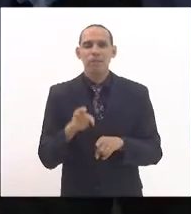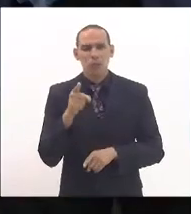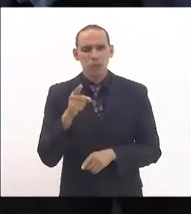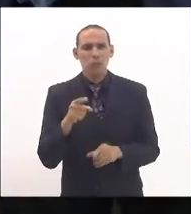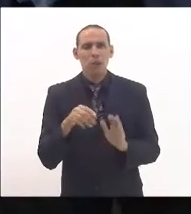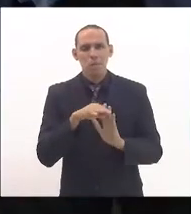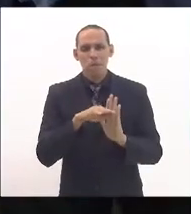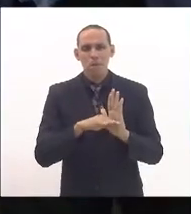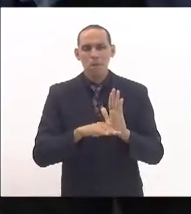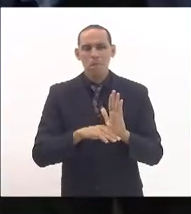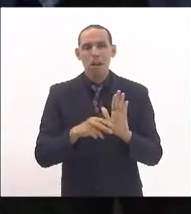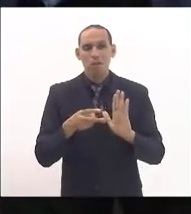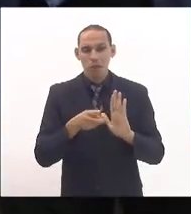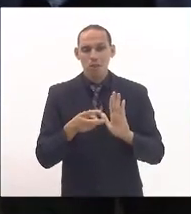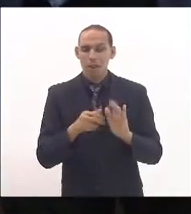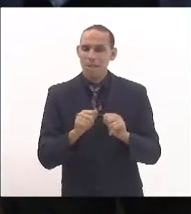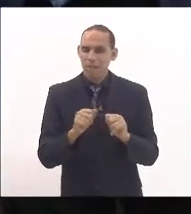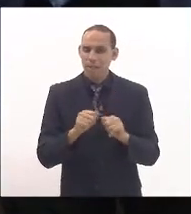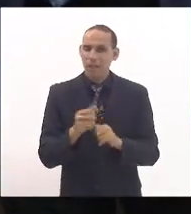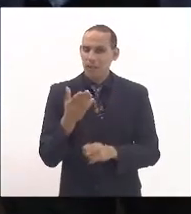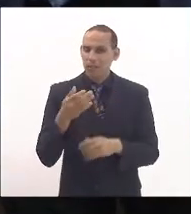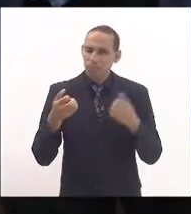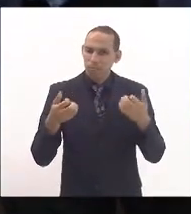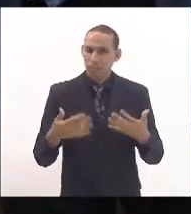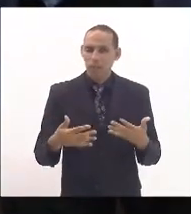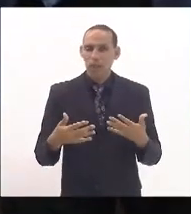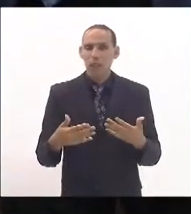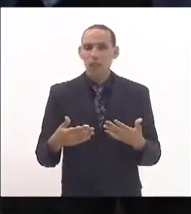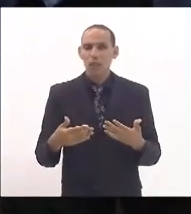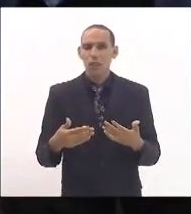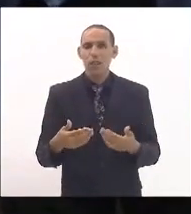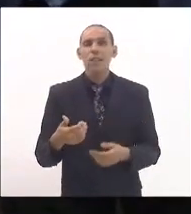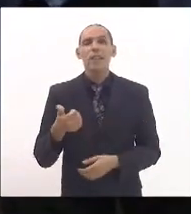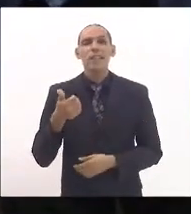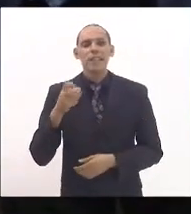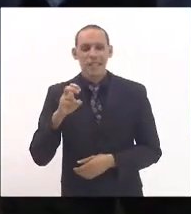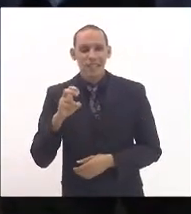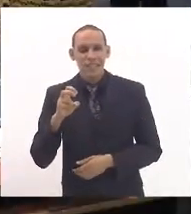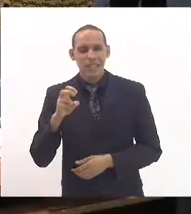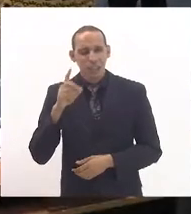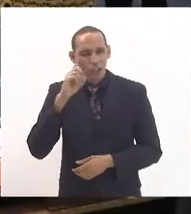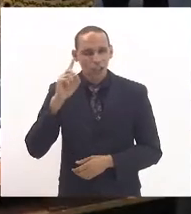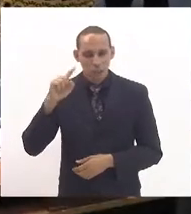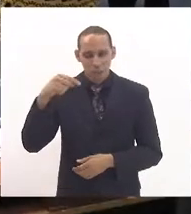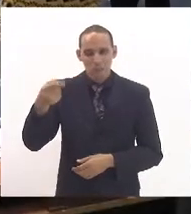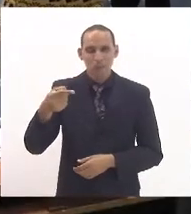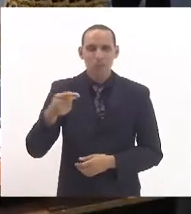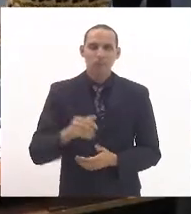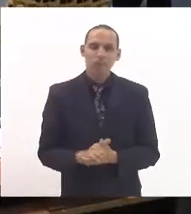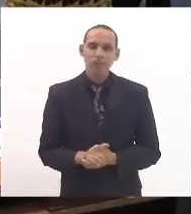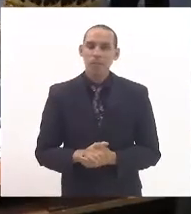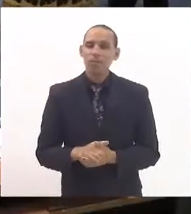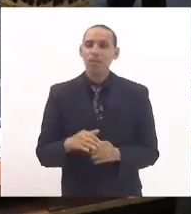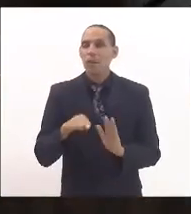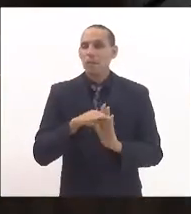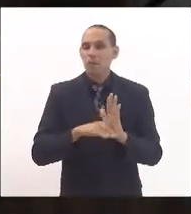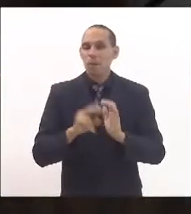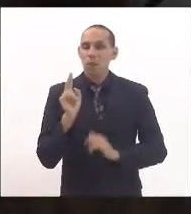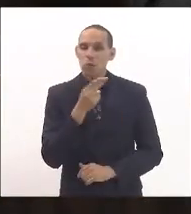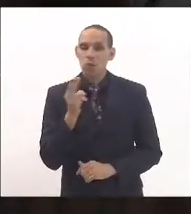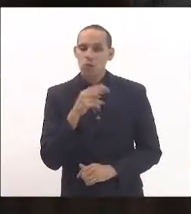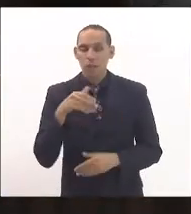uma pauta de veto, segundo Vossa Excelência informou, na segunda quinzena desse mês. Vamos à pauta. Em regime de urgência,